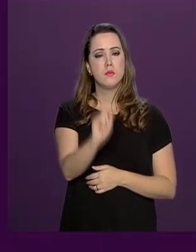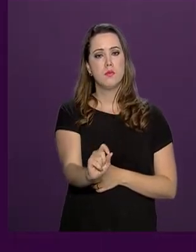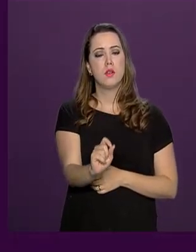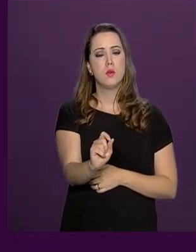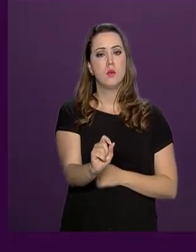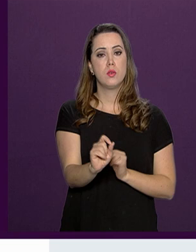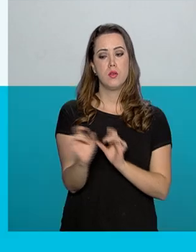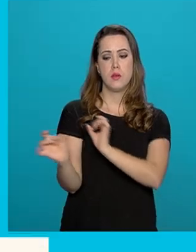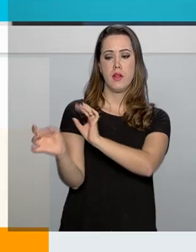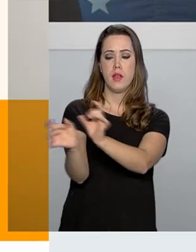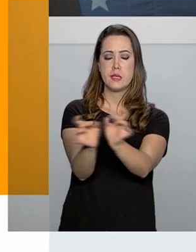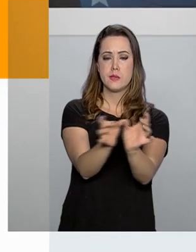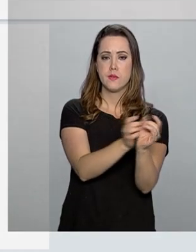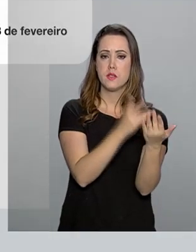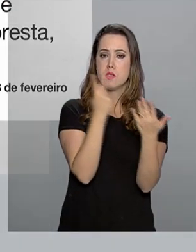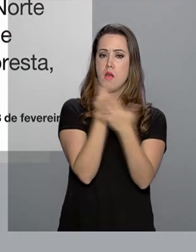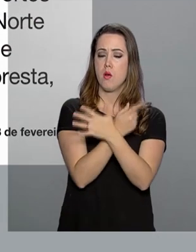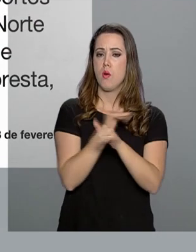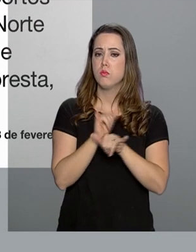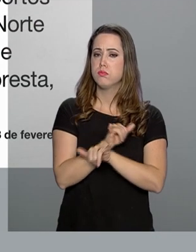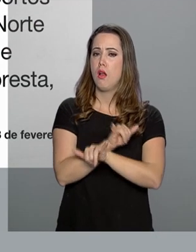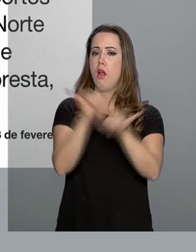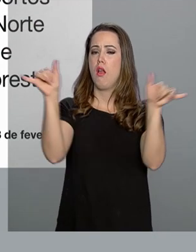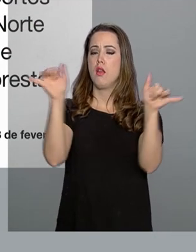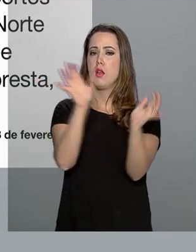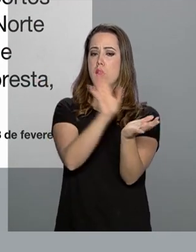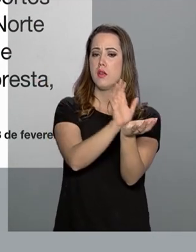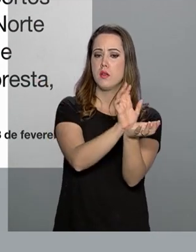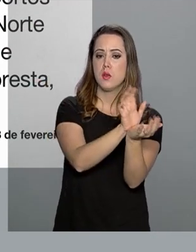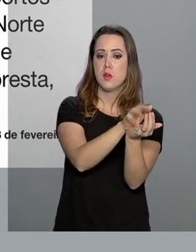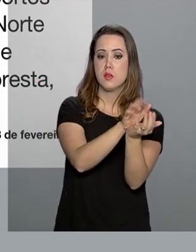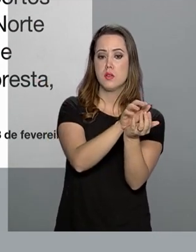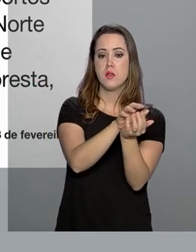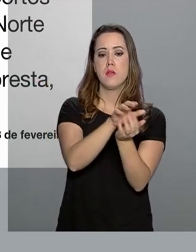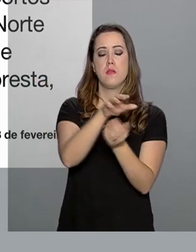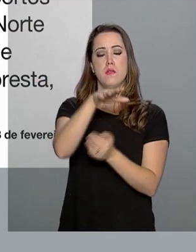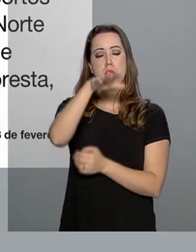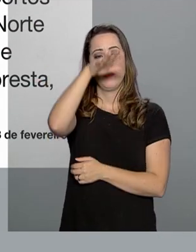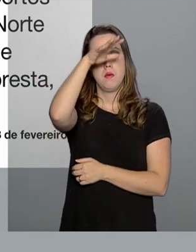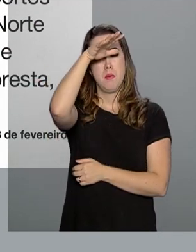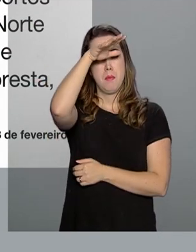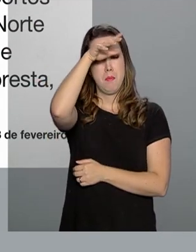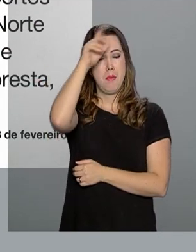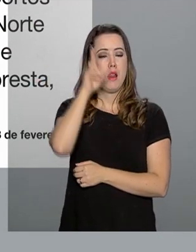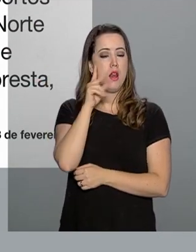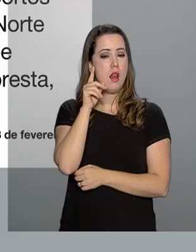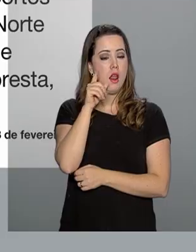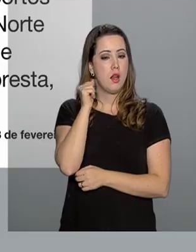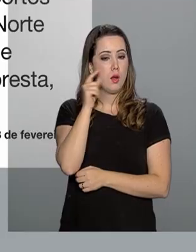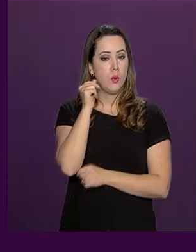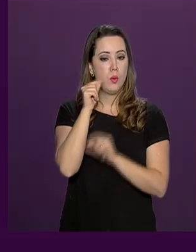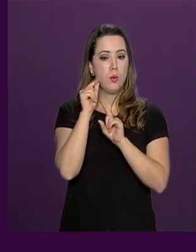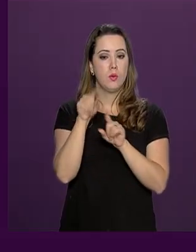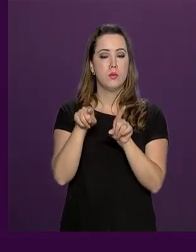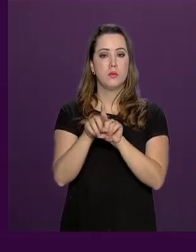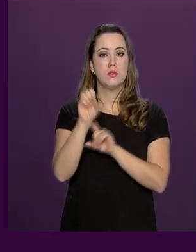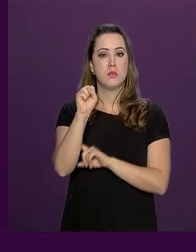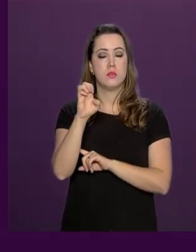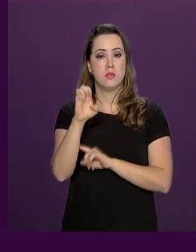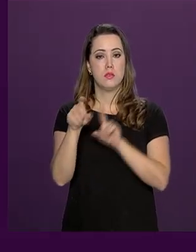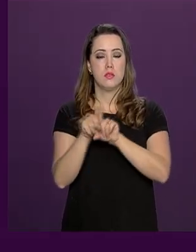disse que as concessões serão para os aeroportos de Recife Maceió Aracaju Juazeiro do Norte João